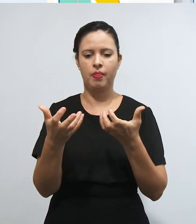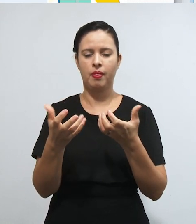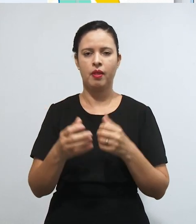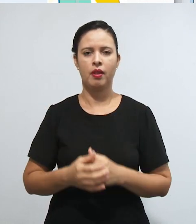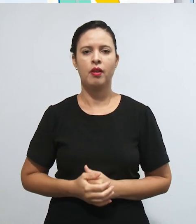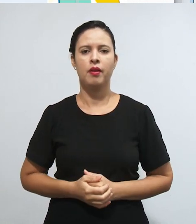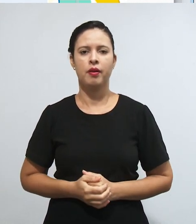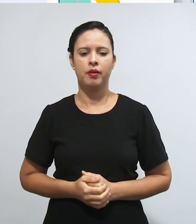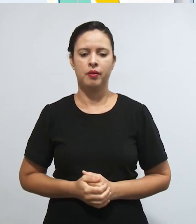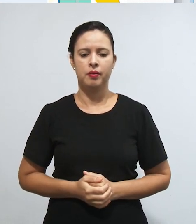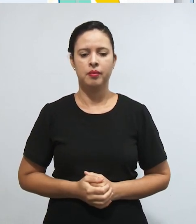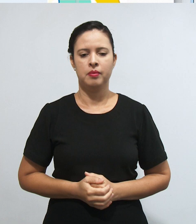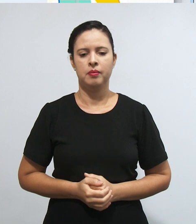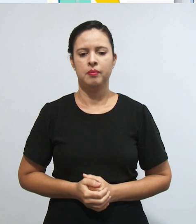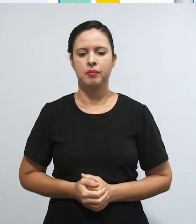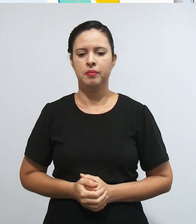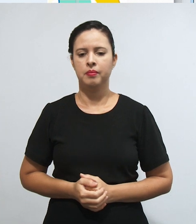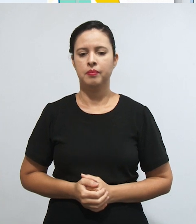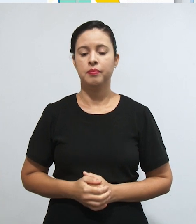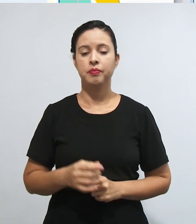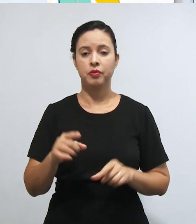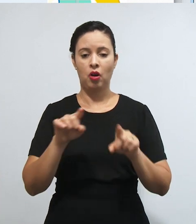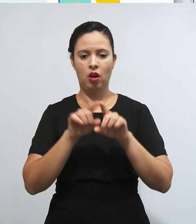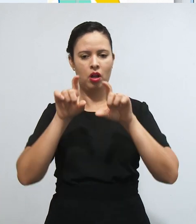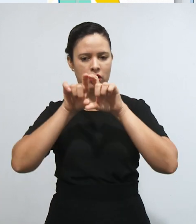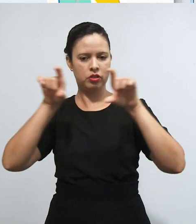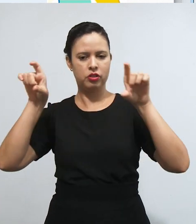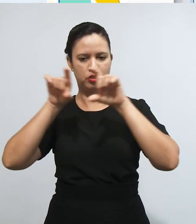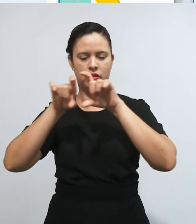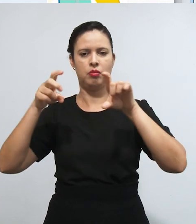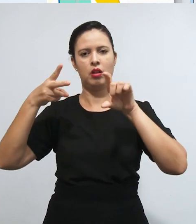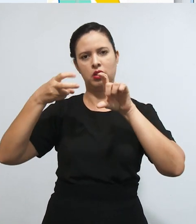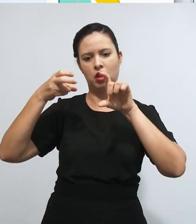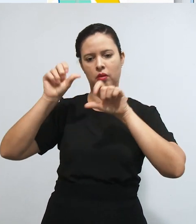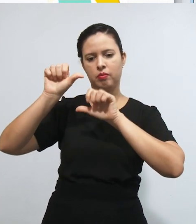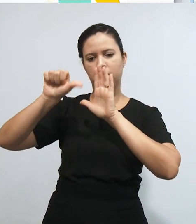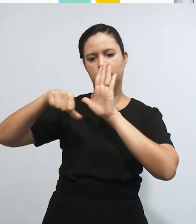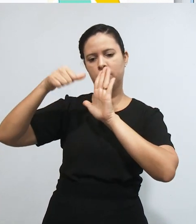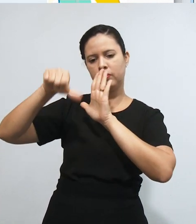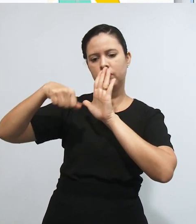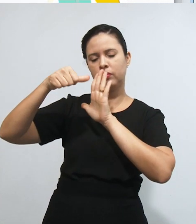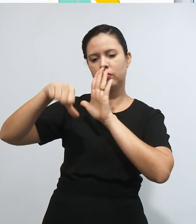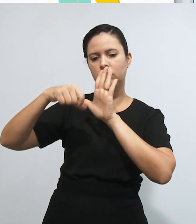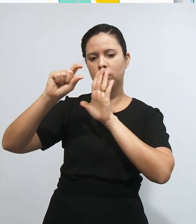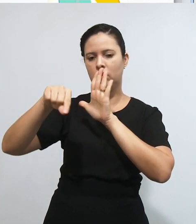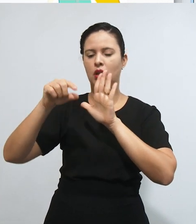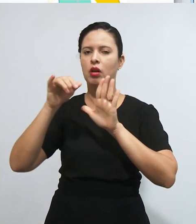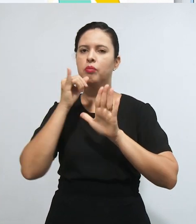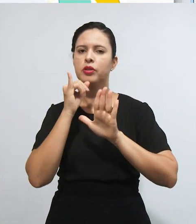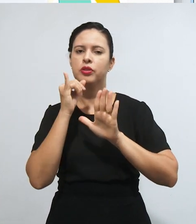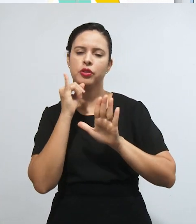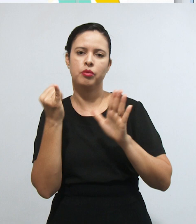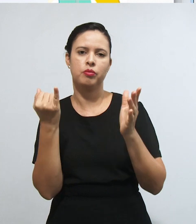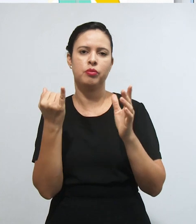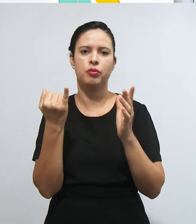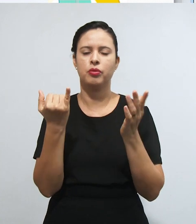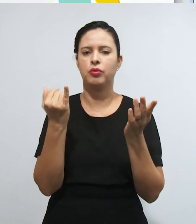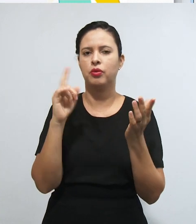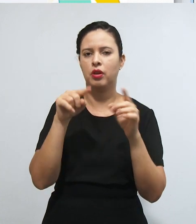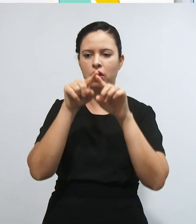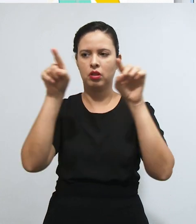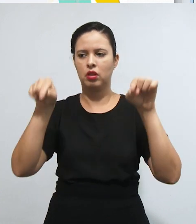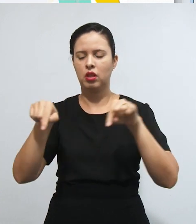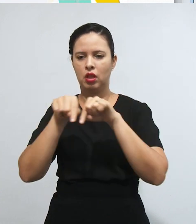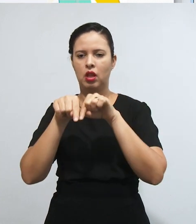Smart Art, tá? E aqui em cima você pode perceber que você pode alterar tipo, o contorno dele, se